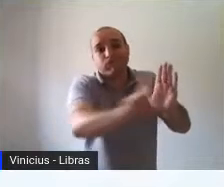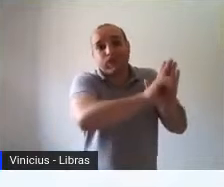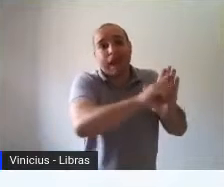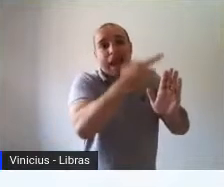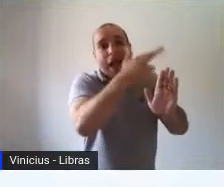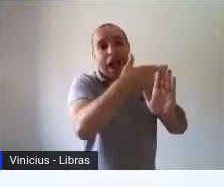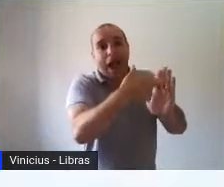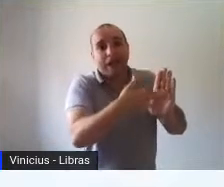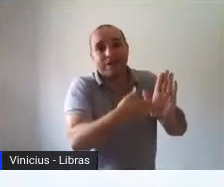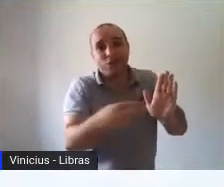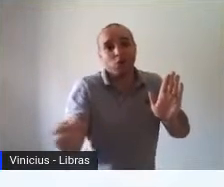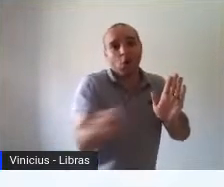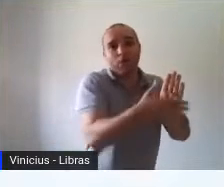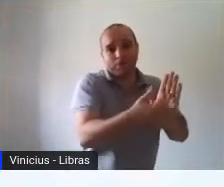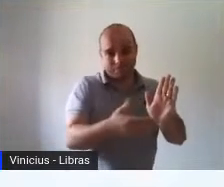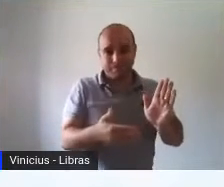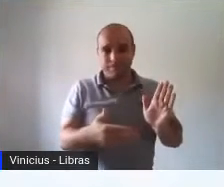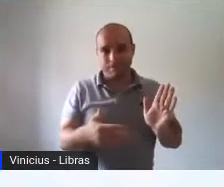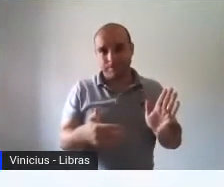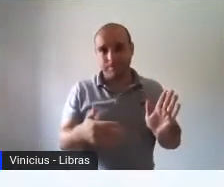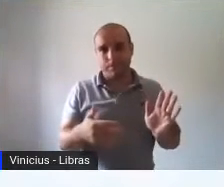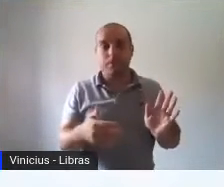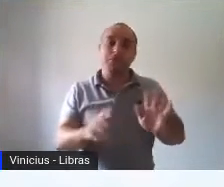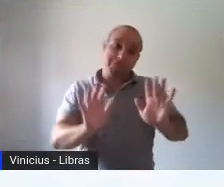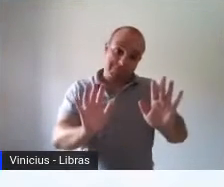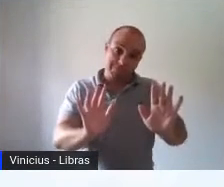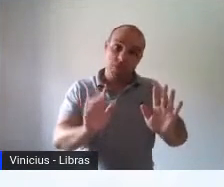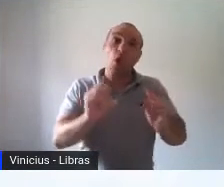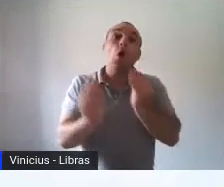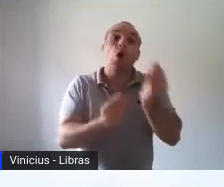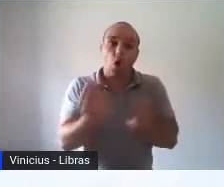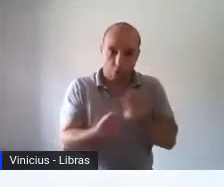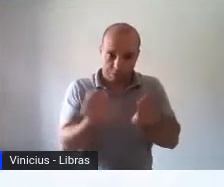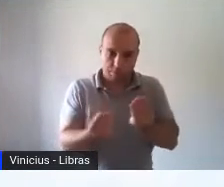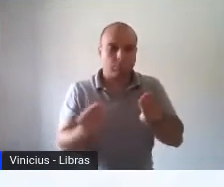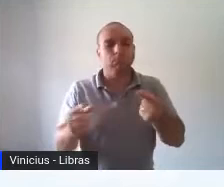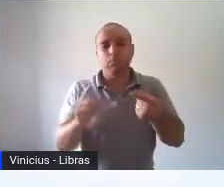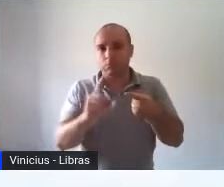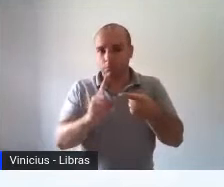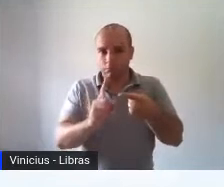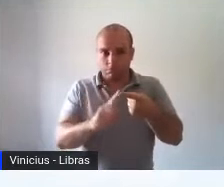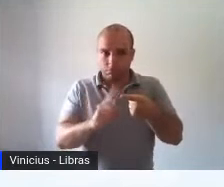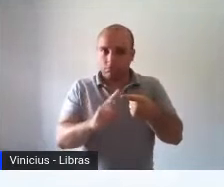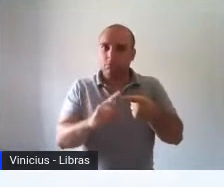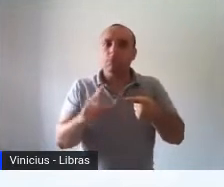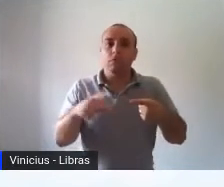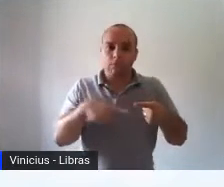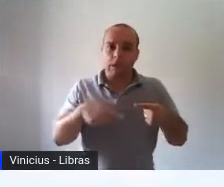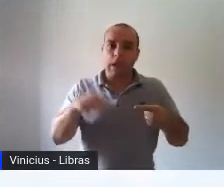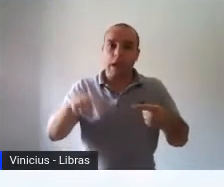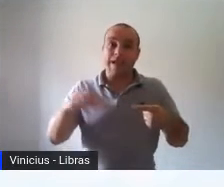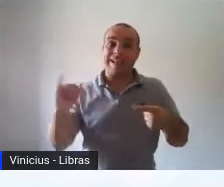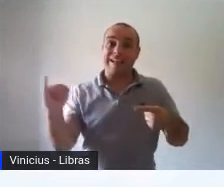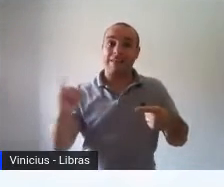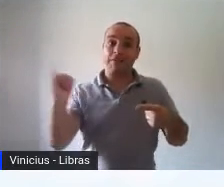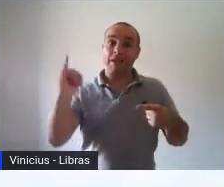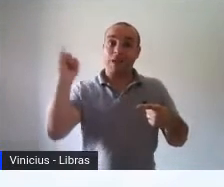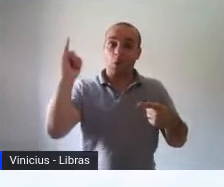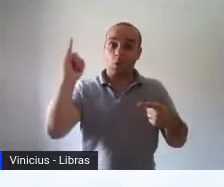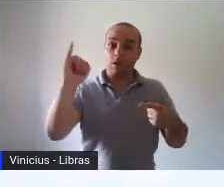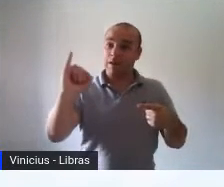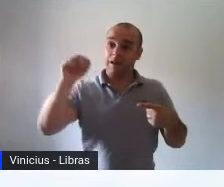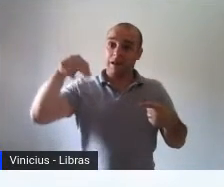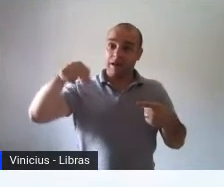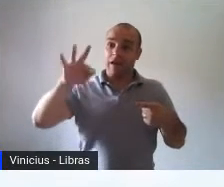foi a reposição da inflação. Na verdade, é o mesmo reajuste do salário mínimo. A patronal não quis nem colocar a questão da inflação, porque eles sabiam que poderia haver